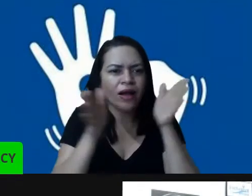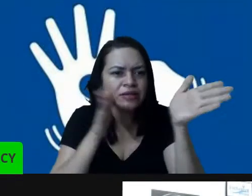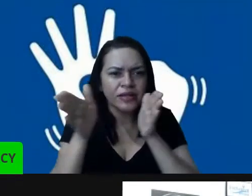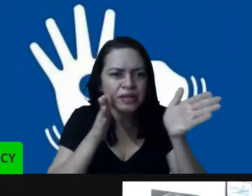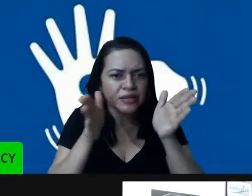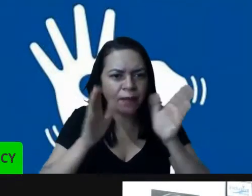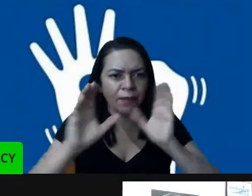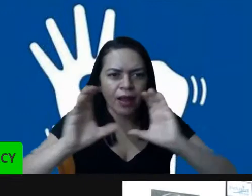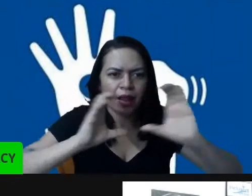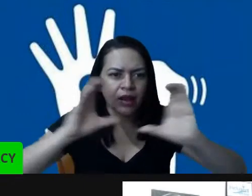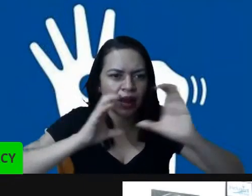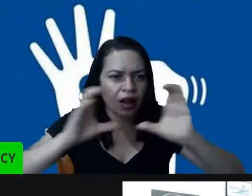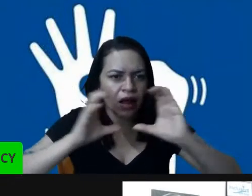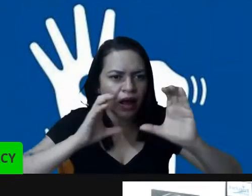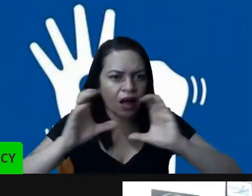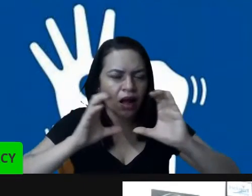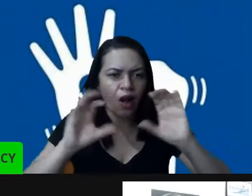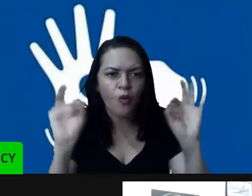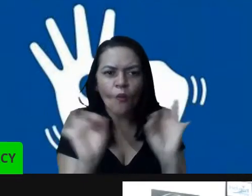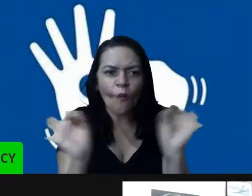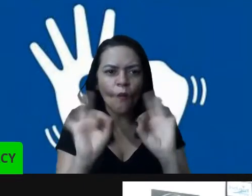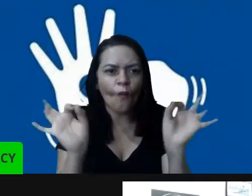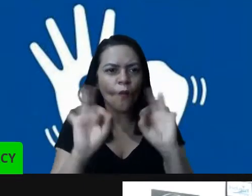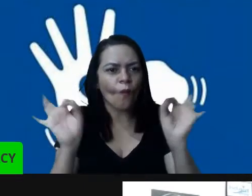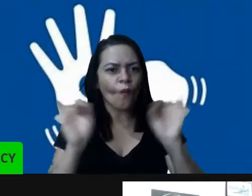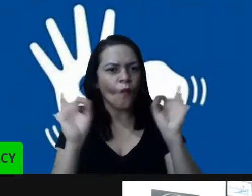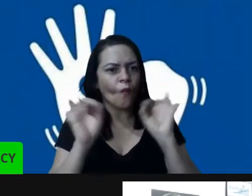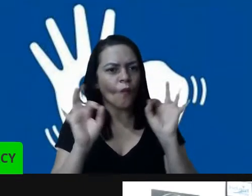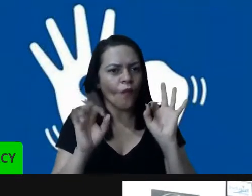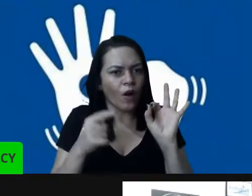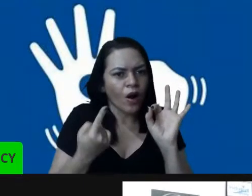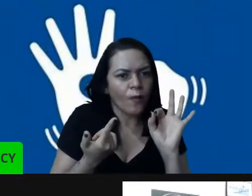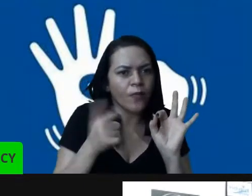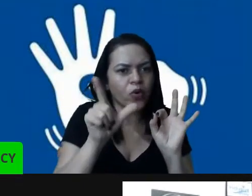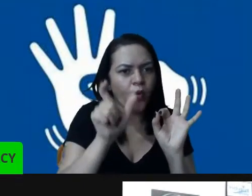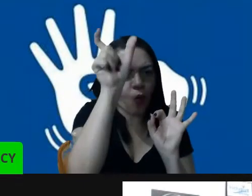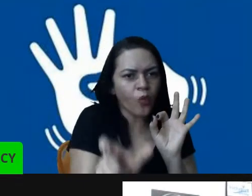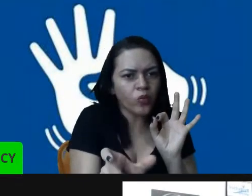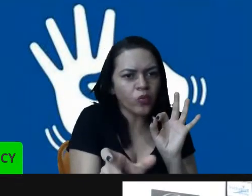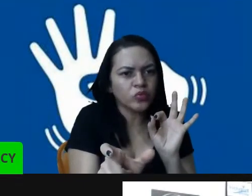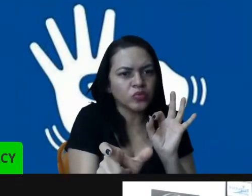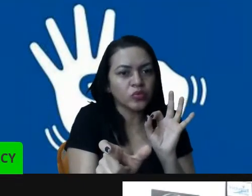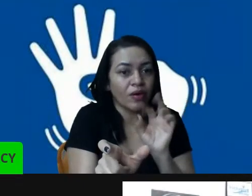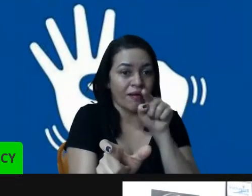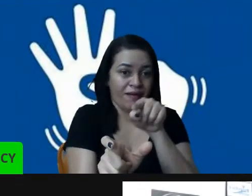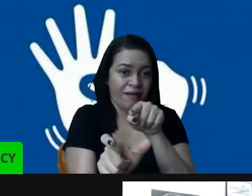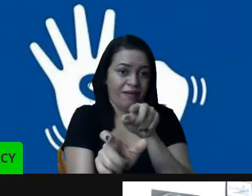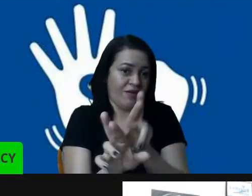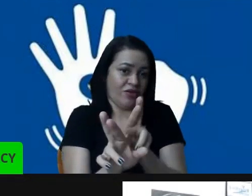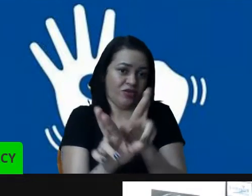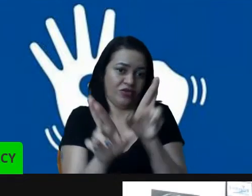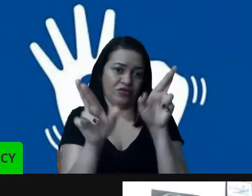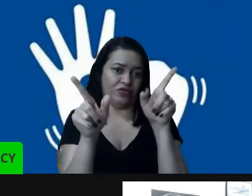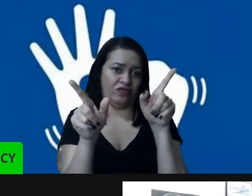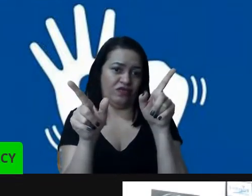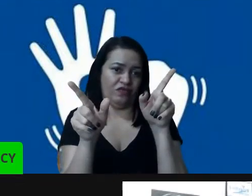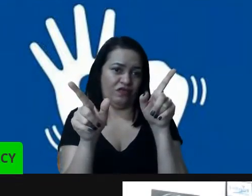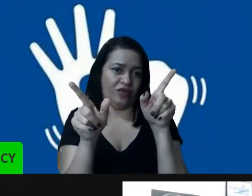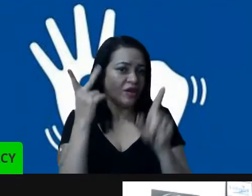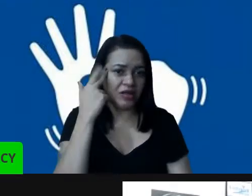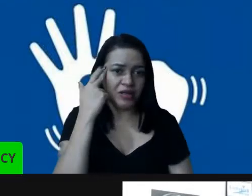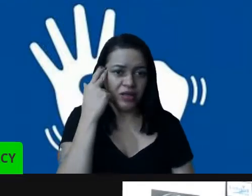seu semelhante, né? Porque ser diferente é normal. Eu costumo dizer, eu faço algumas